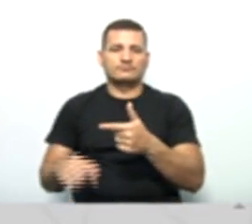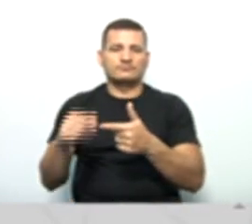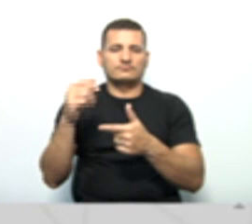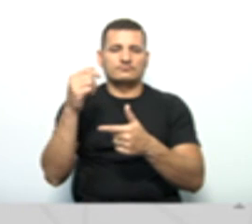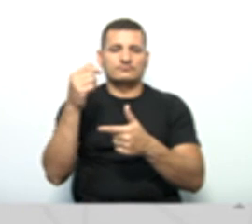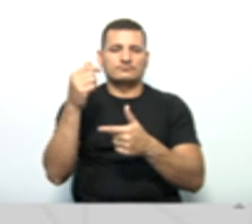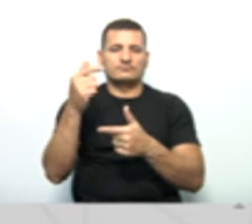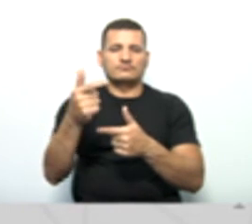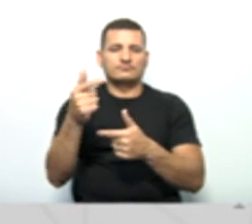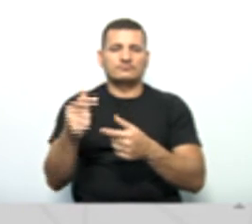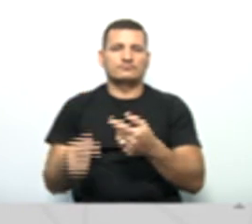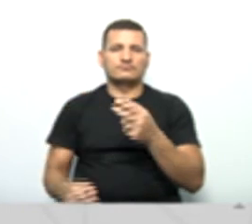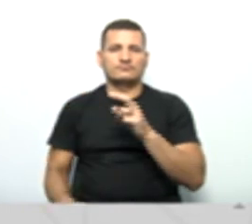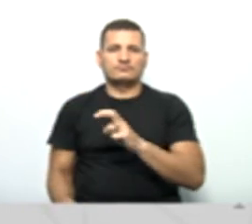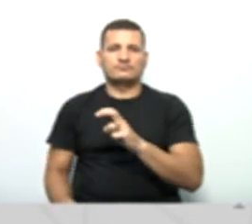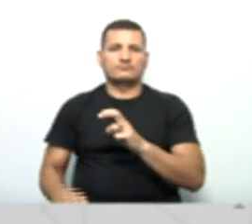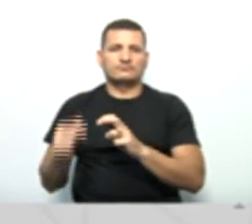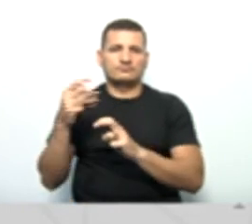len,